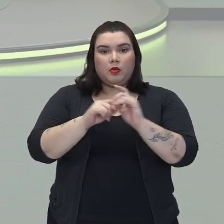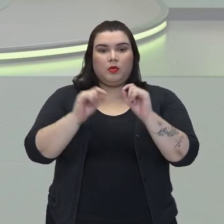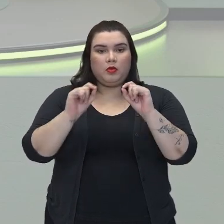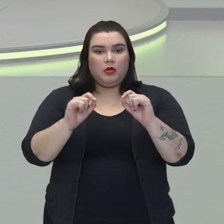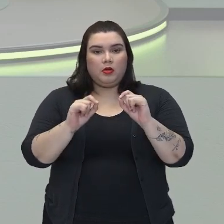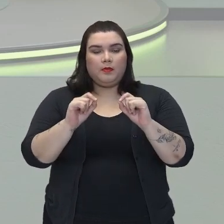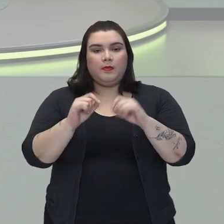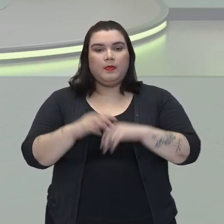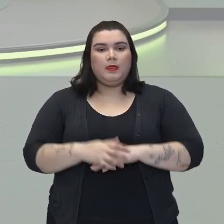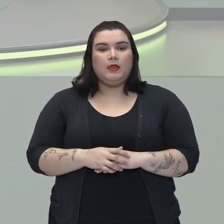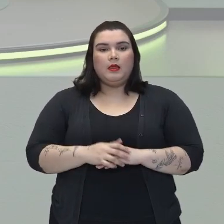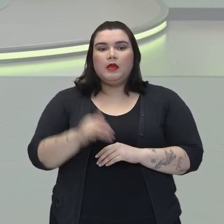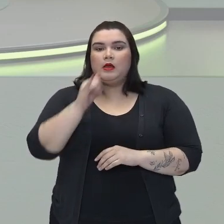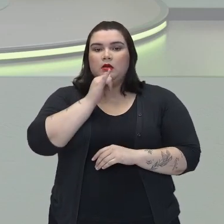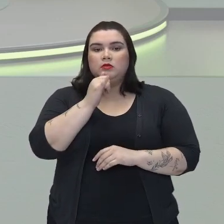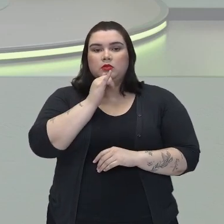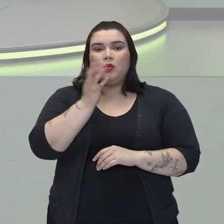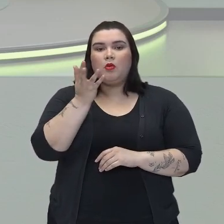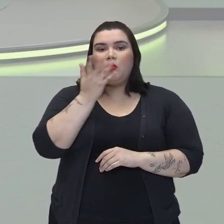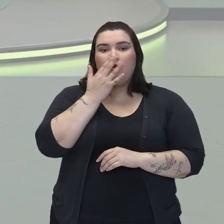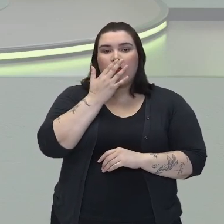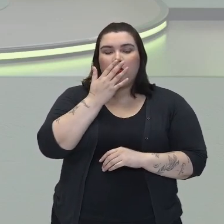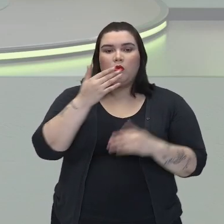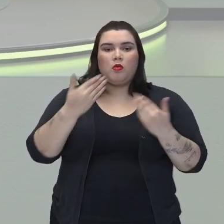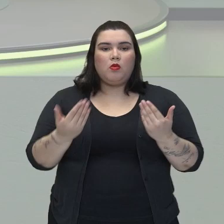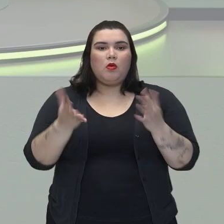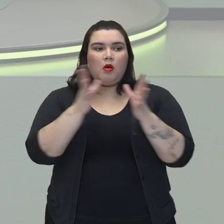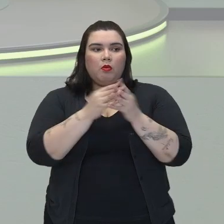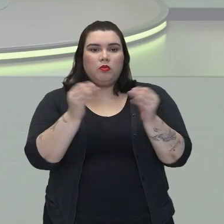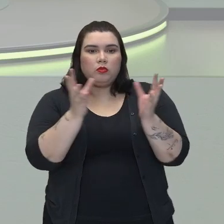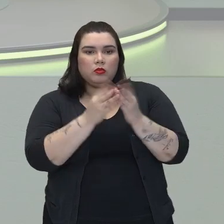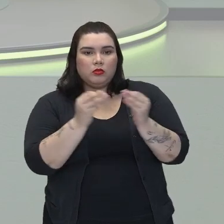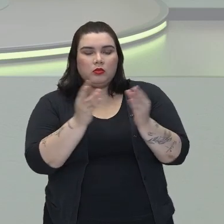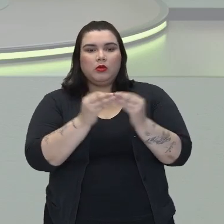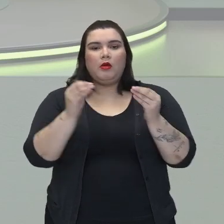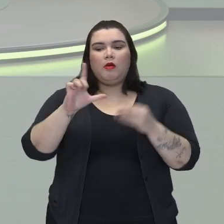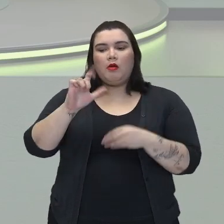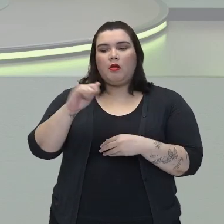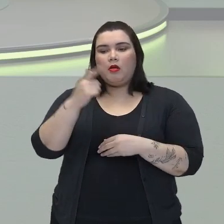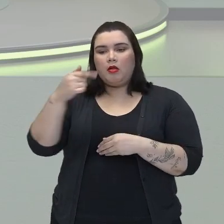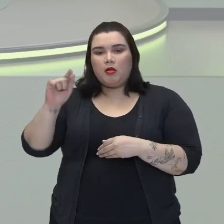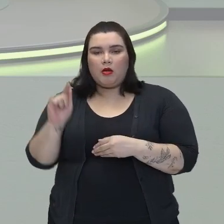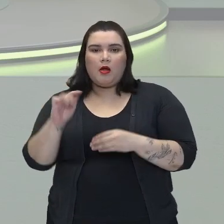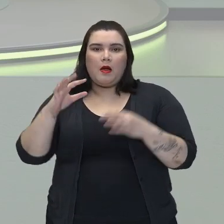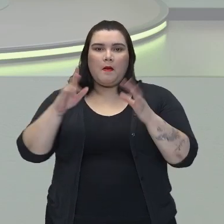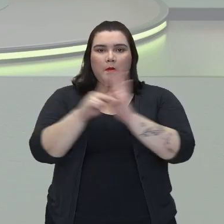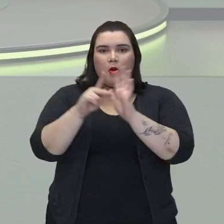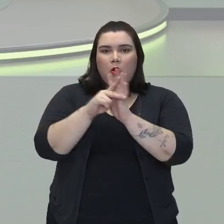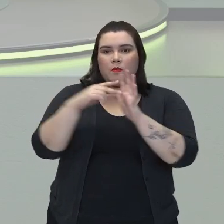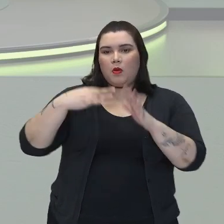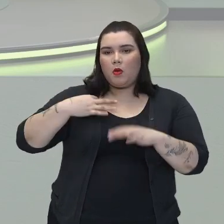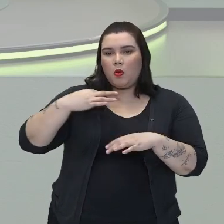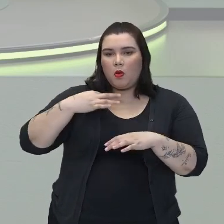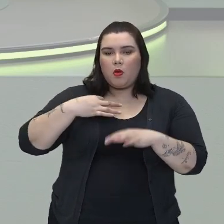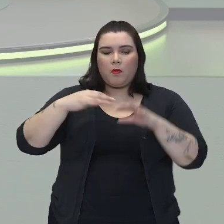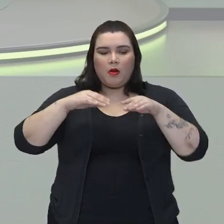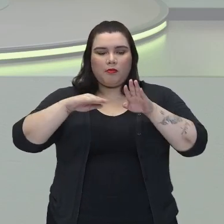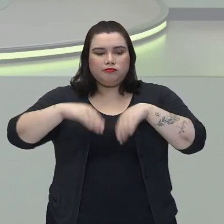de pigmentos e corantes em tecidos como algodão, lã e linho. Então essa é a estrutura do